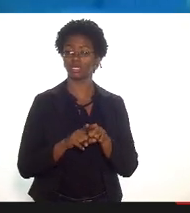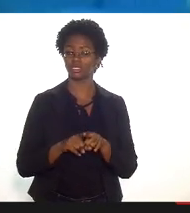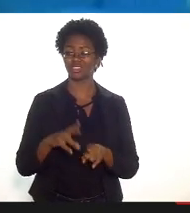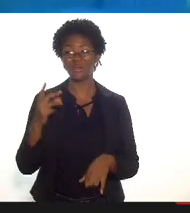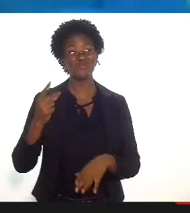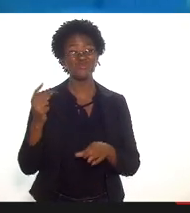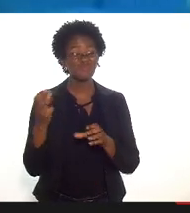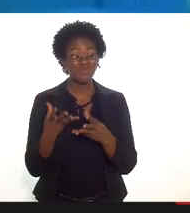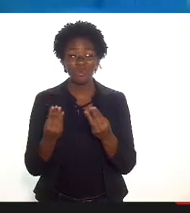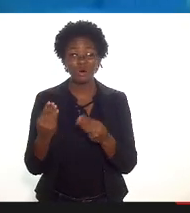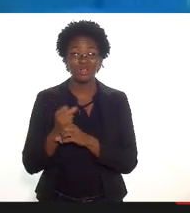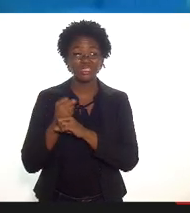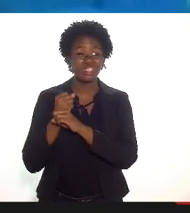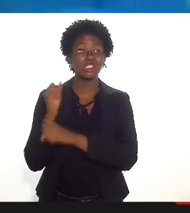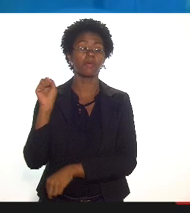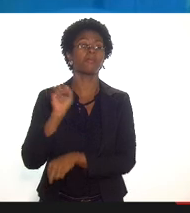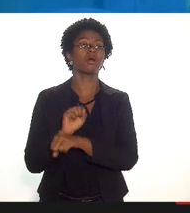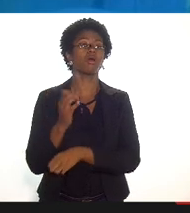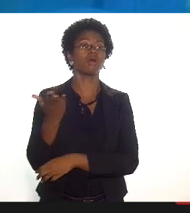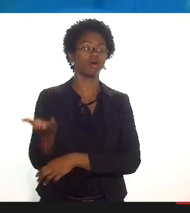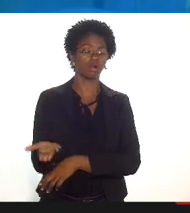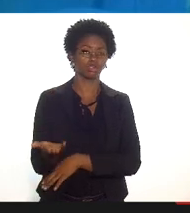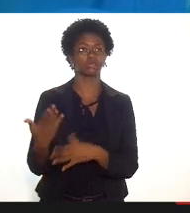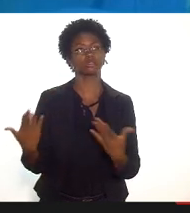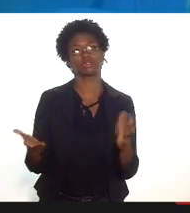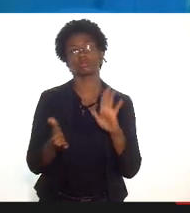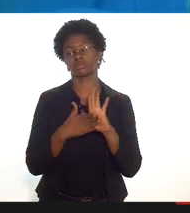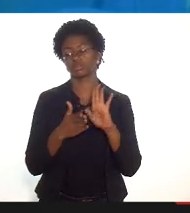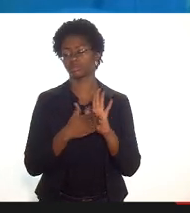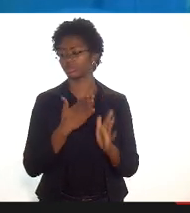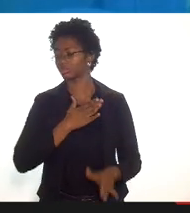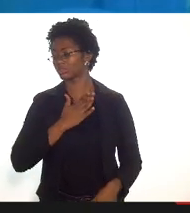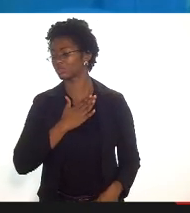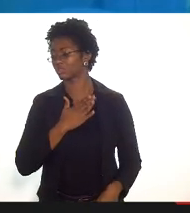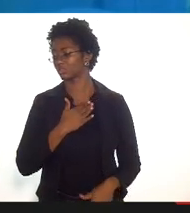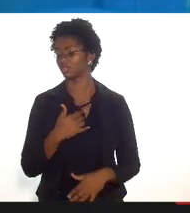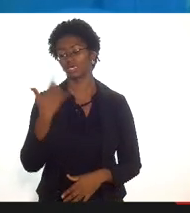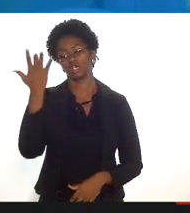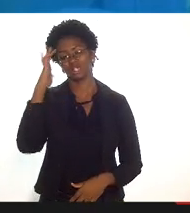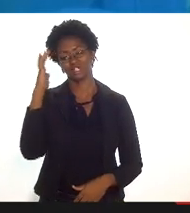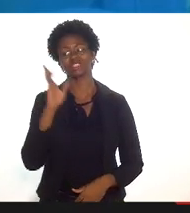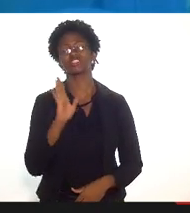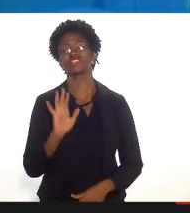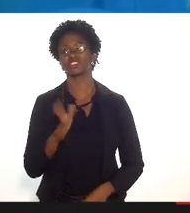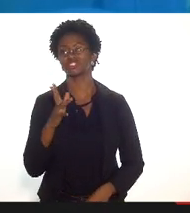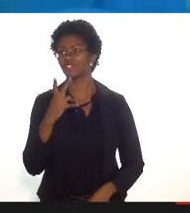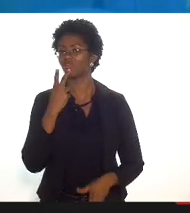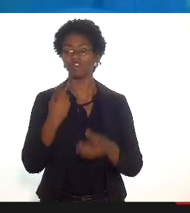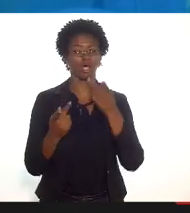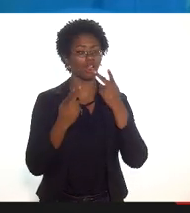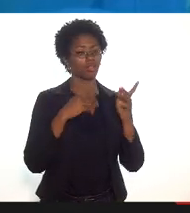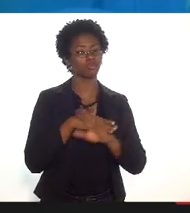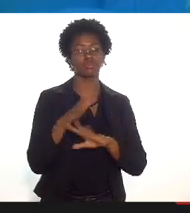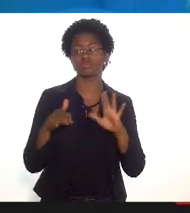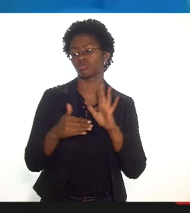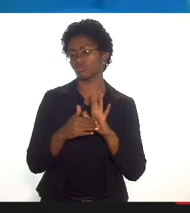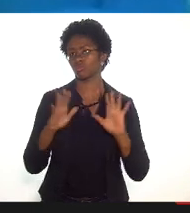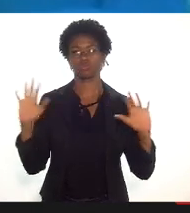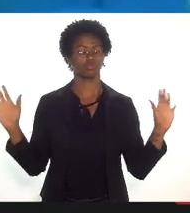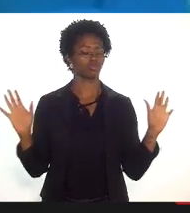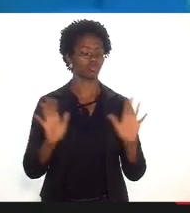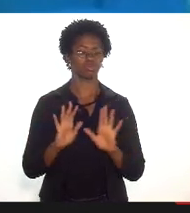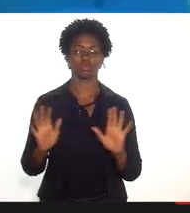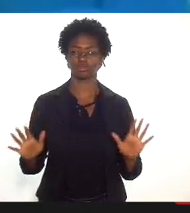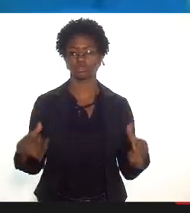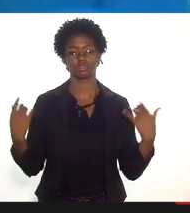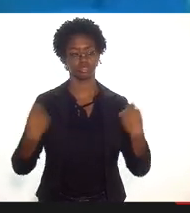muito tempo. Portanto, o que eu proponho é que já acho que nós já gastamos tudo que tínhamos que gastar em termos disso aqui. Nós temos que ir